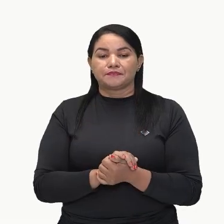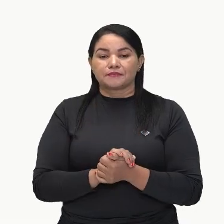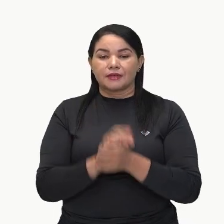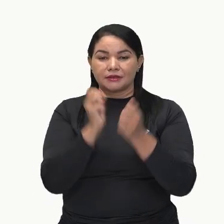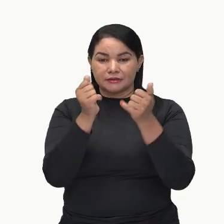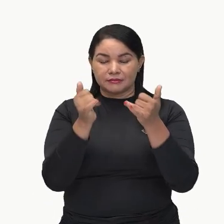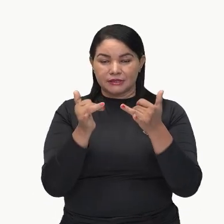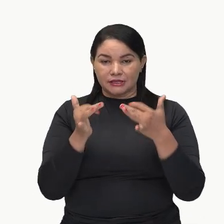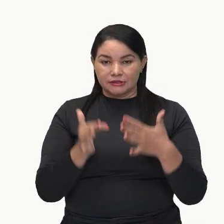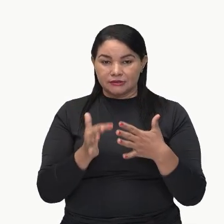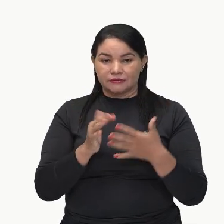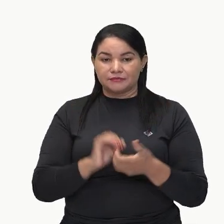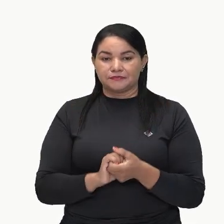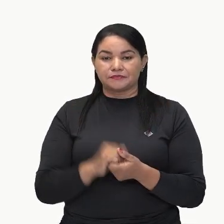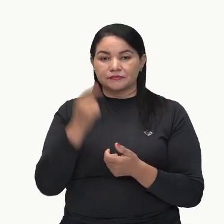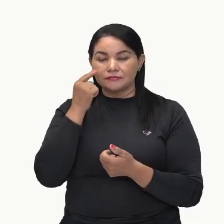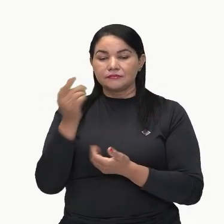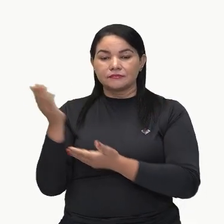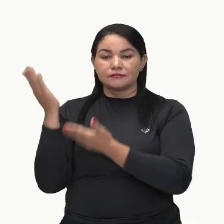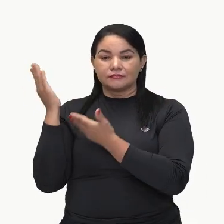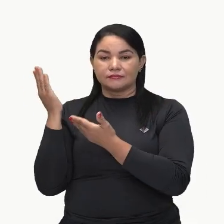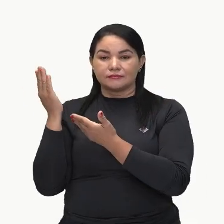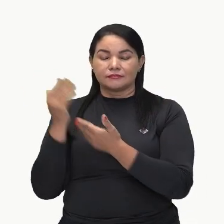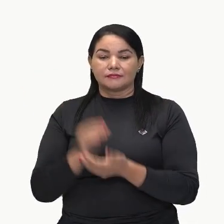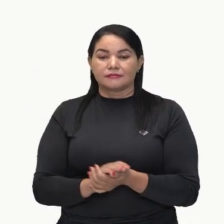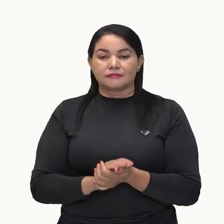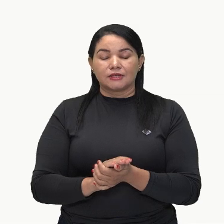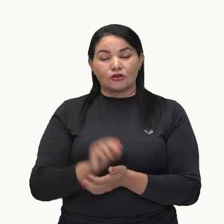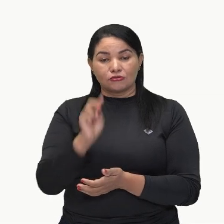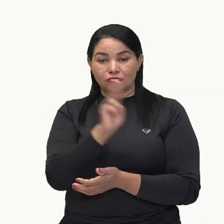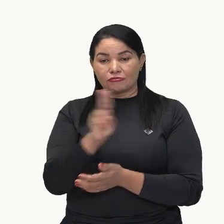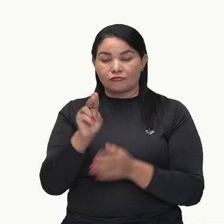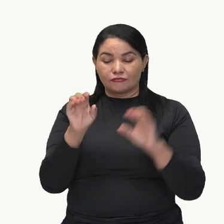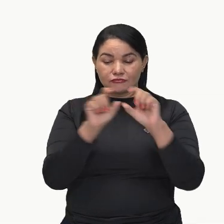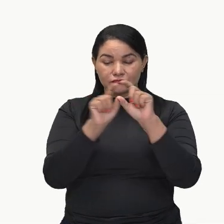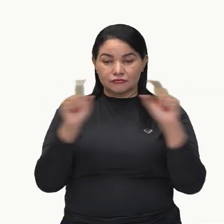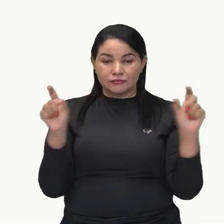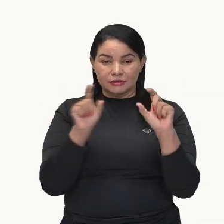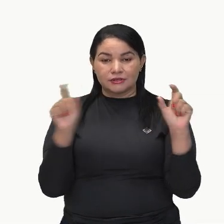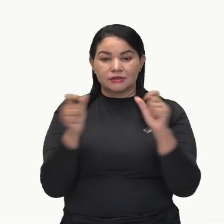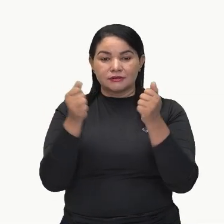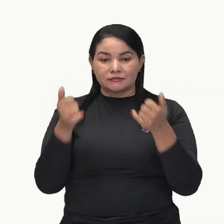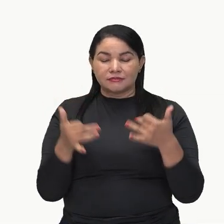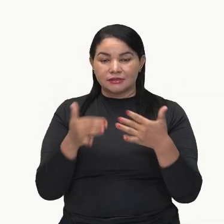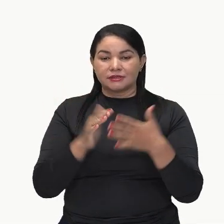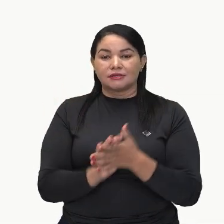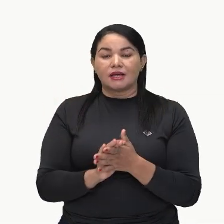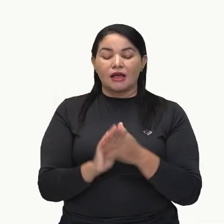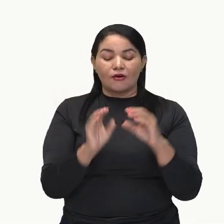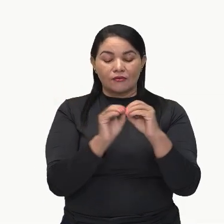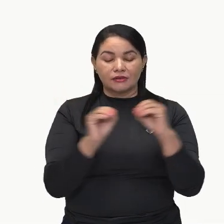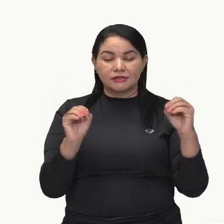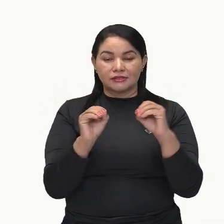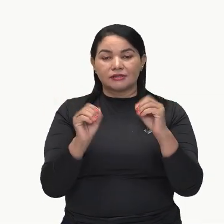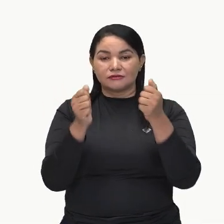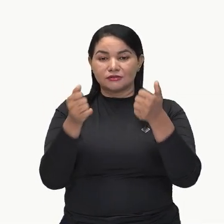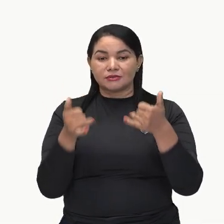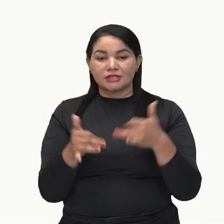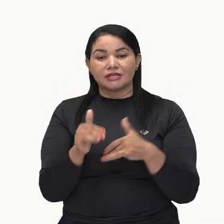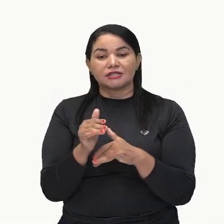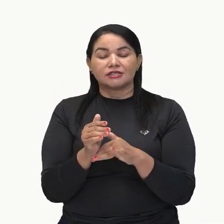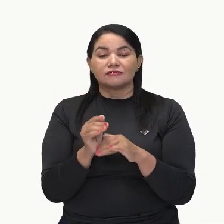E como o próprio nome já me diz, o que essa oração explicativa faz? Ora, ela